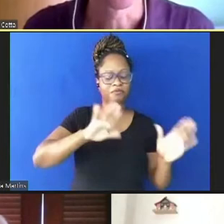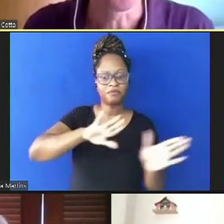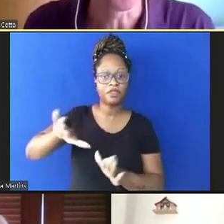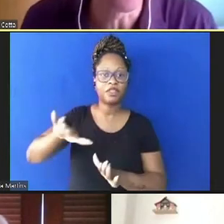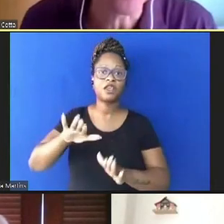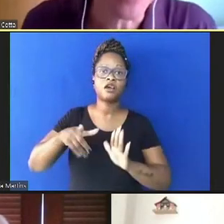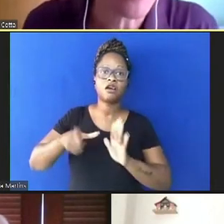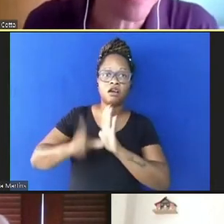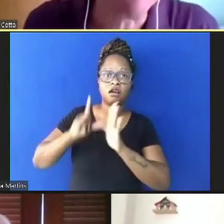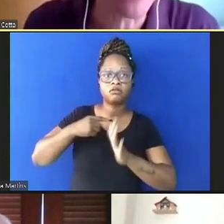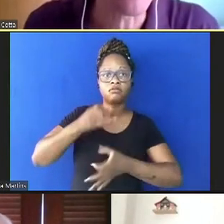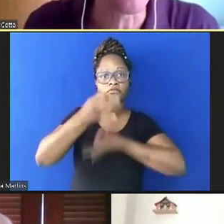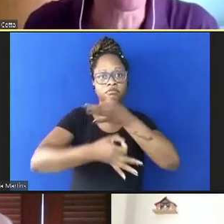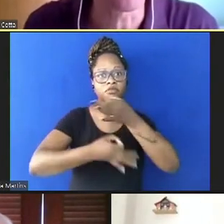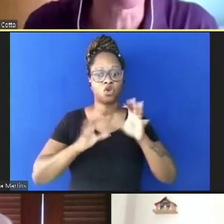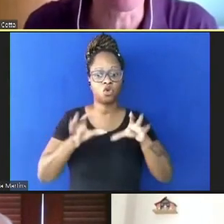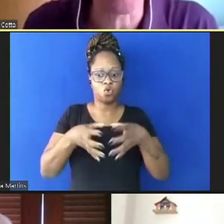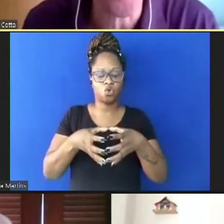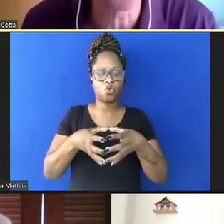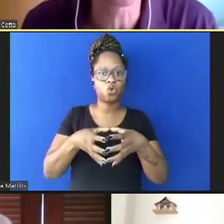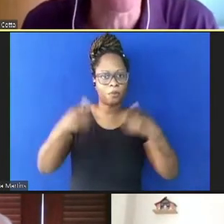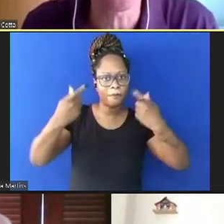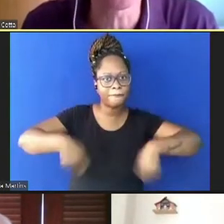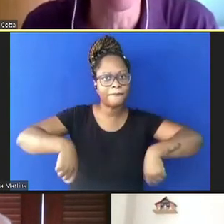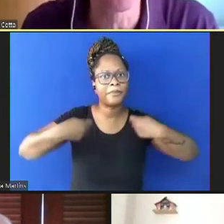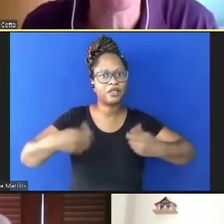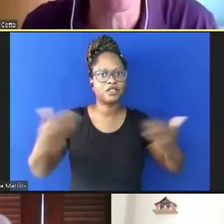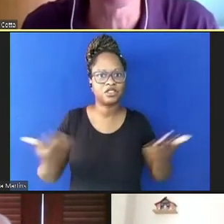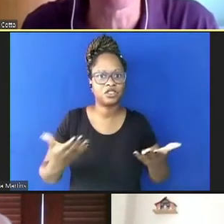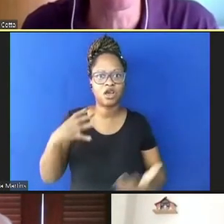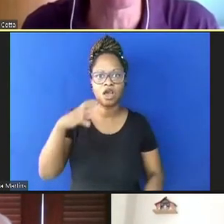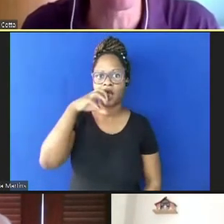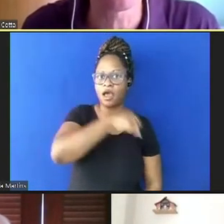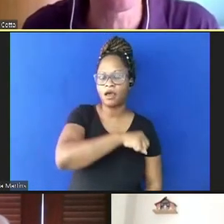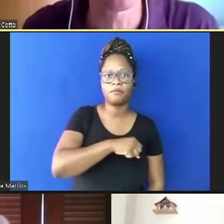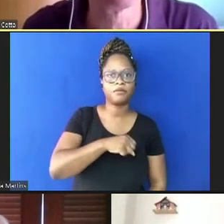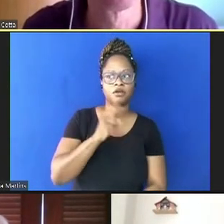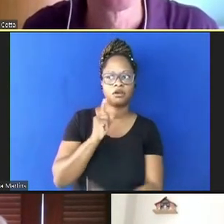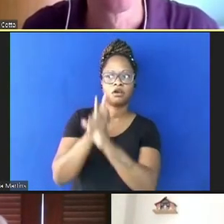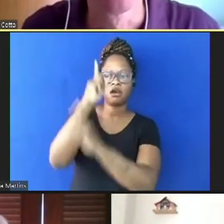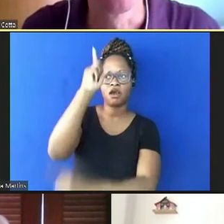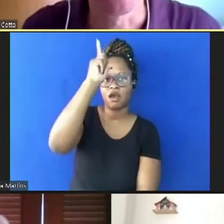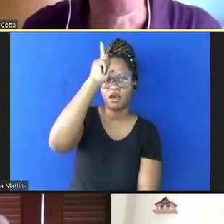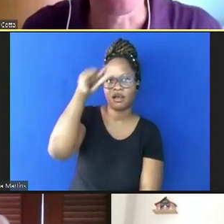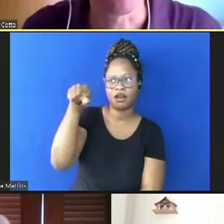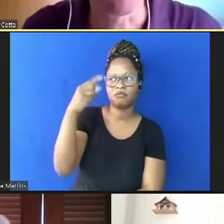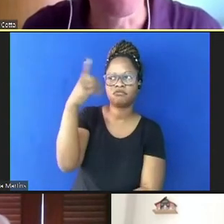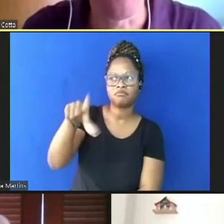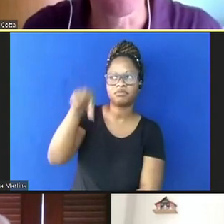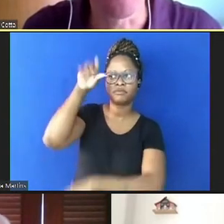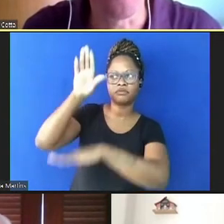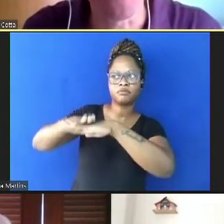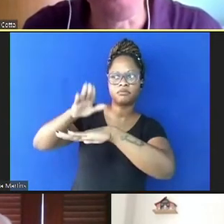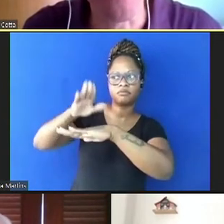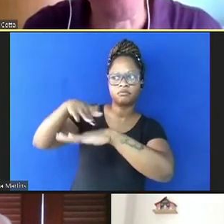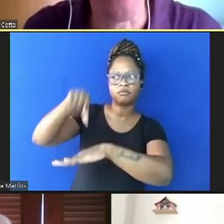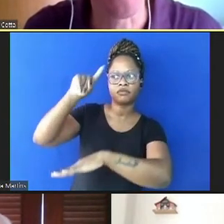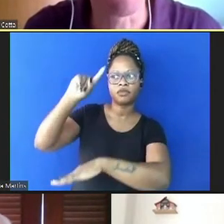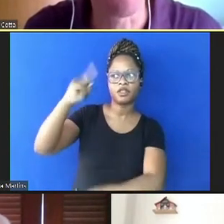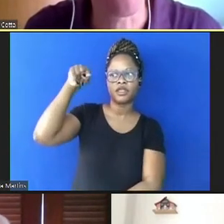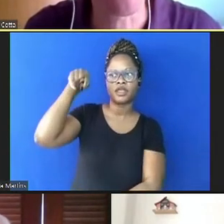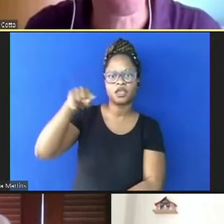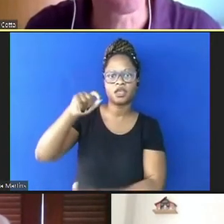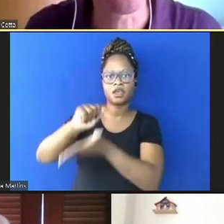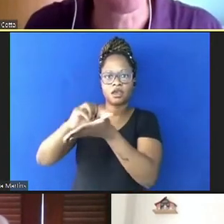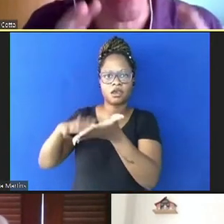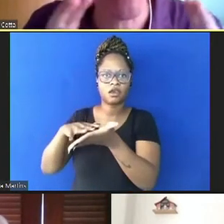que um grupo que eu tenho que chamar a atenção aqui, que logo que definimos que a Alemanha seria, né, esse primeiro evento, como o Cristiane